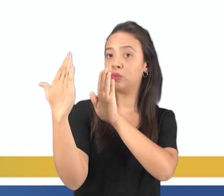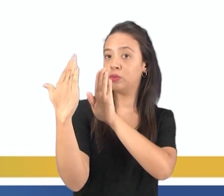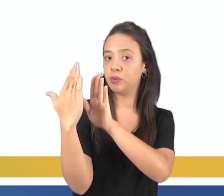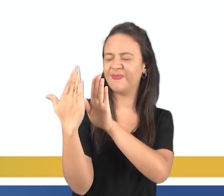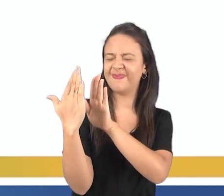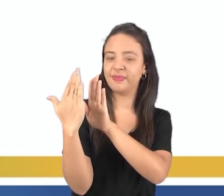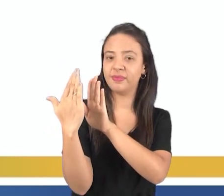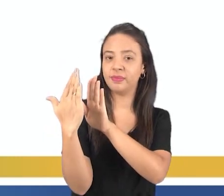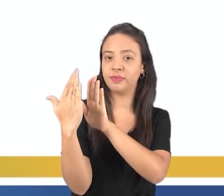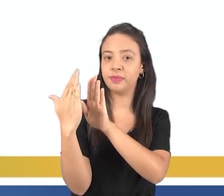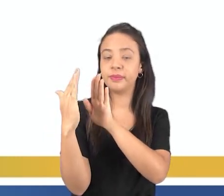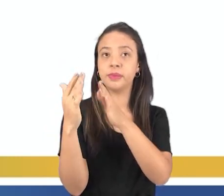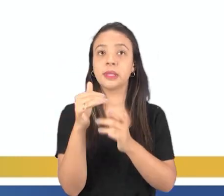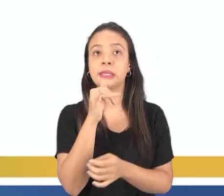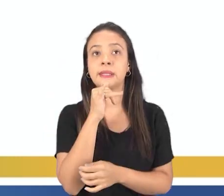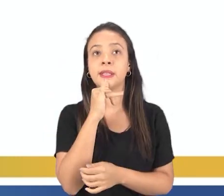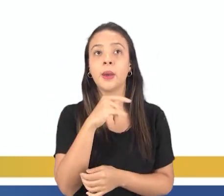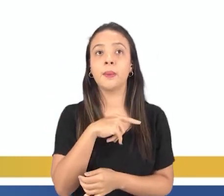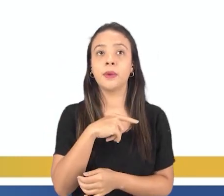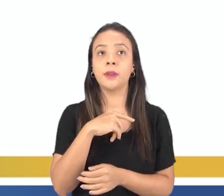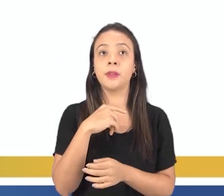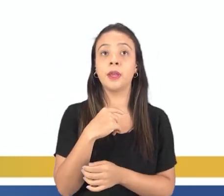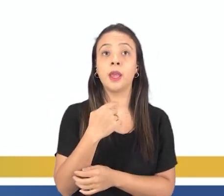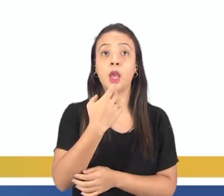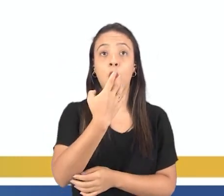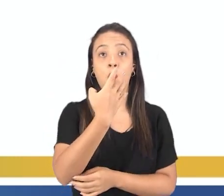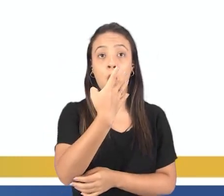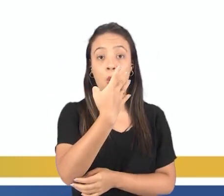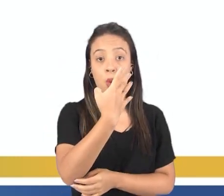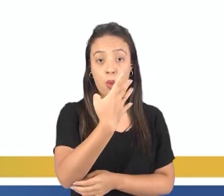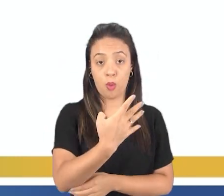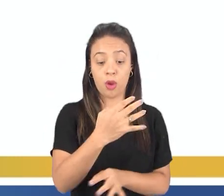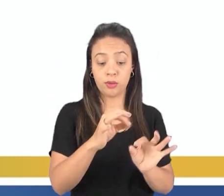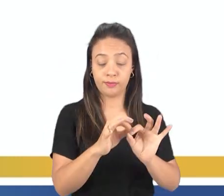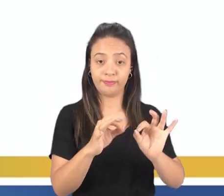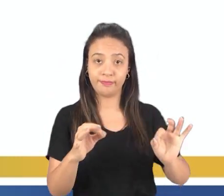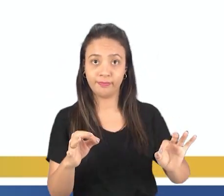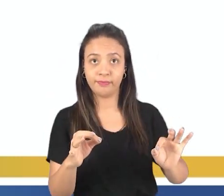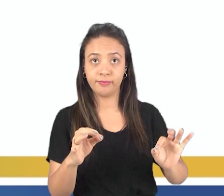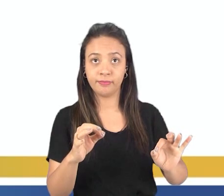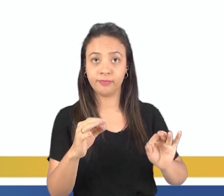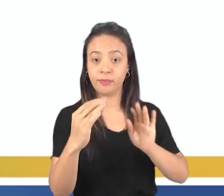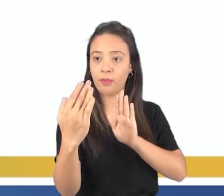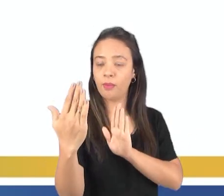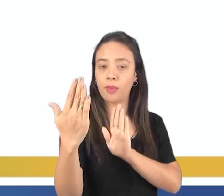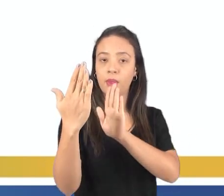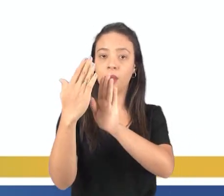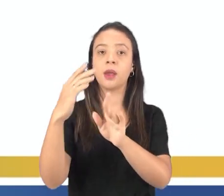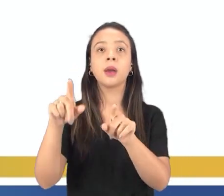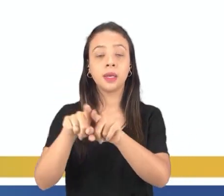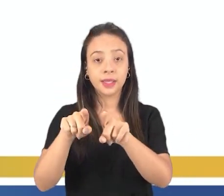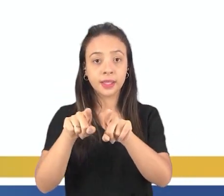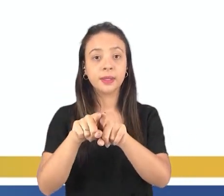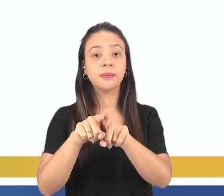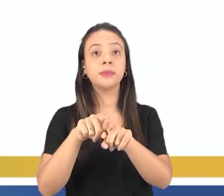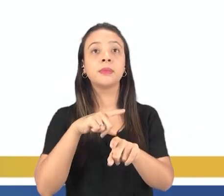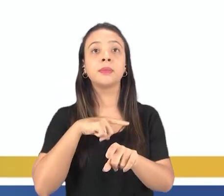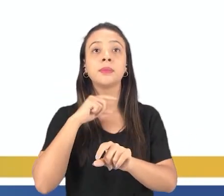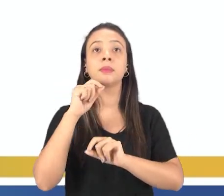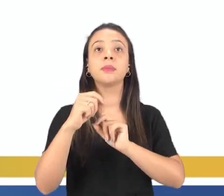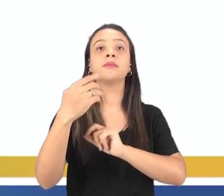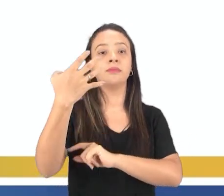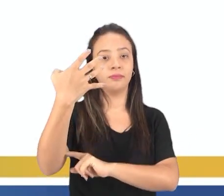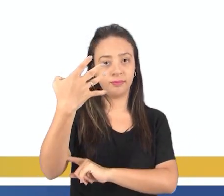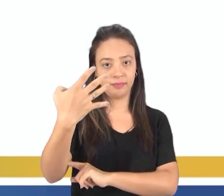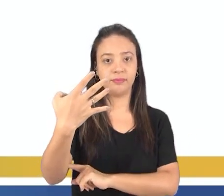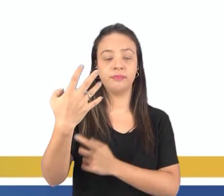do outro né então por exemplo aí nós temos um lado que tem quatro unidades de medida né e na frente dele eu posto mas